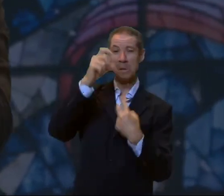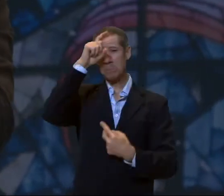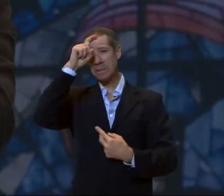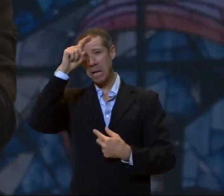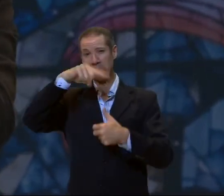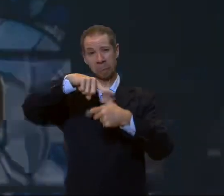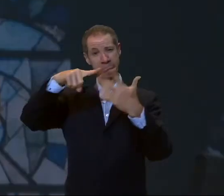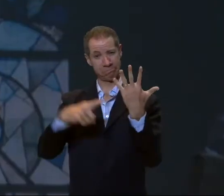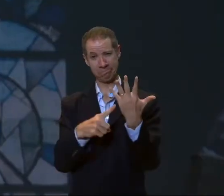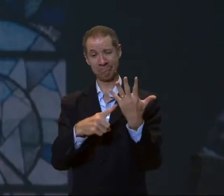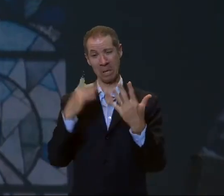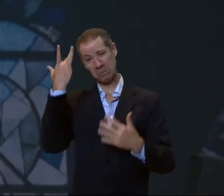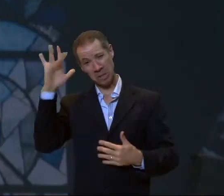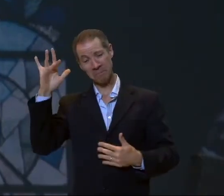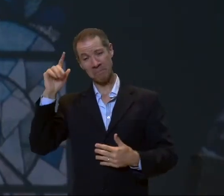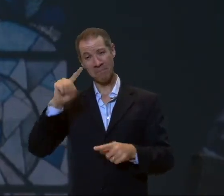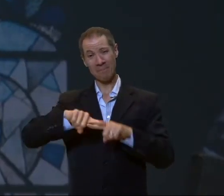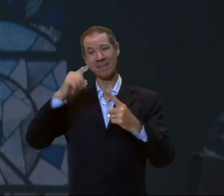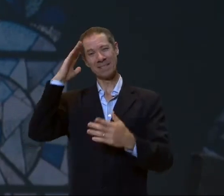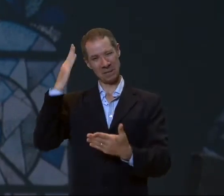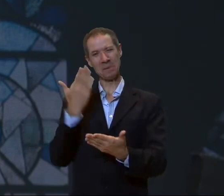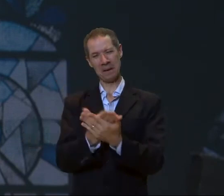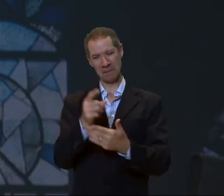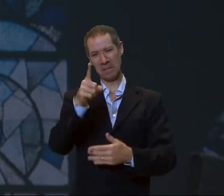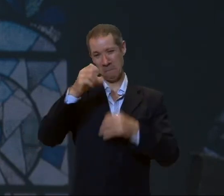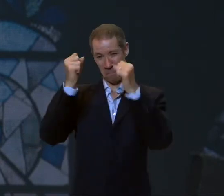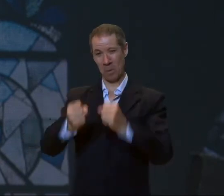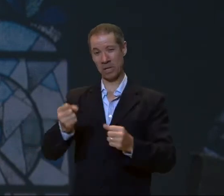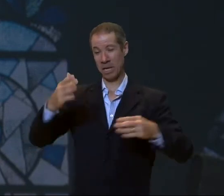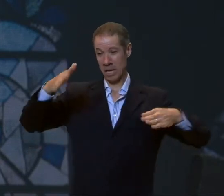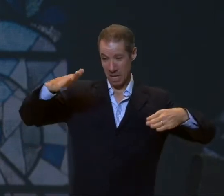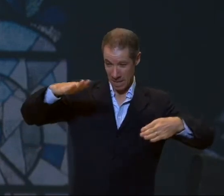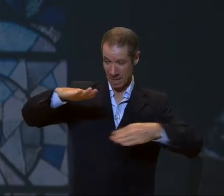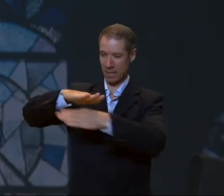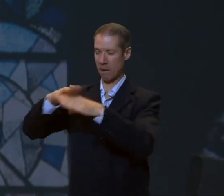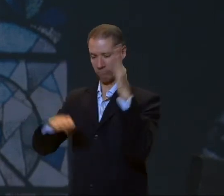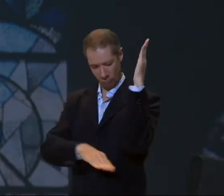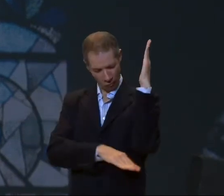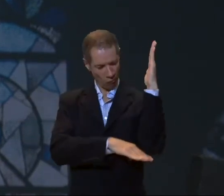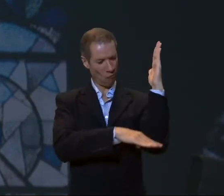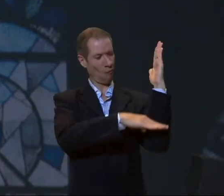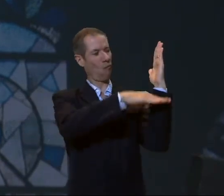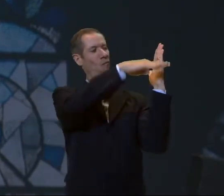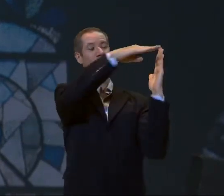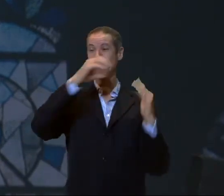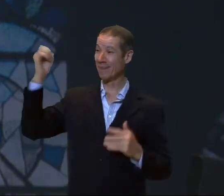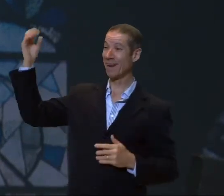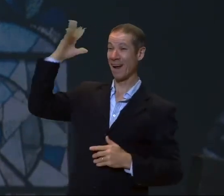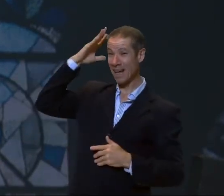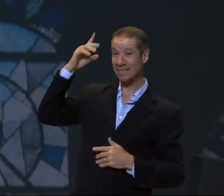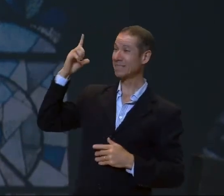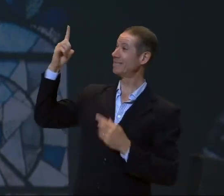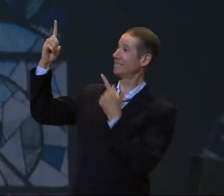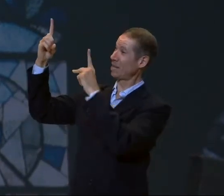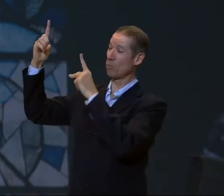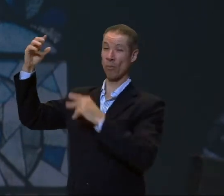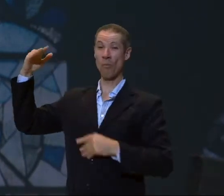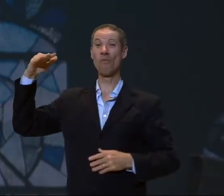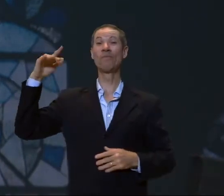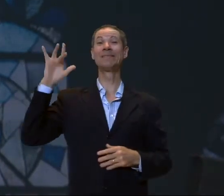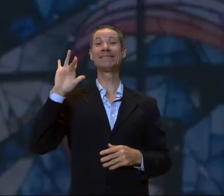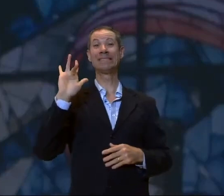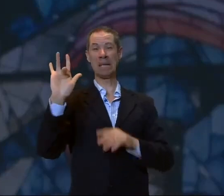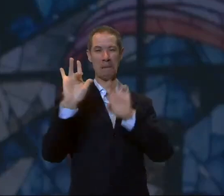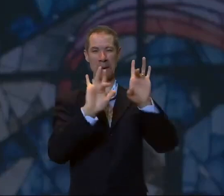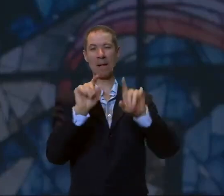sei, mas eu creio, você pode entrar nesse elevador e a graça de Deus vai chegar para você. Se hoje